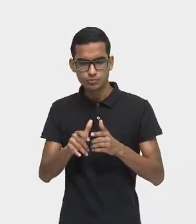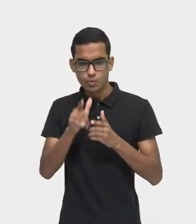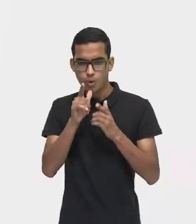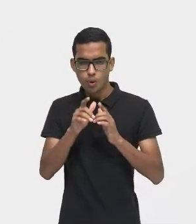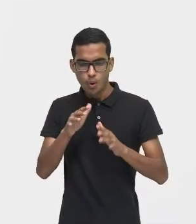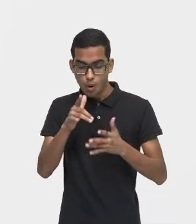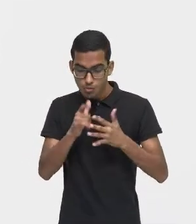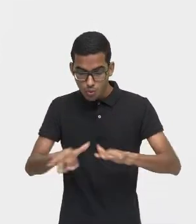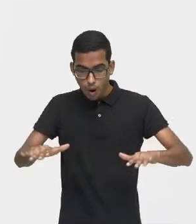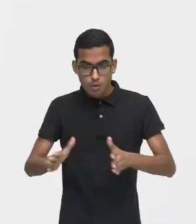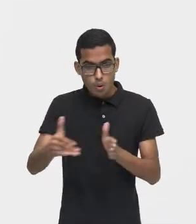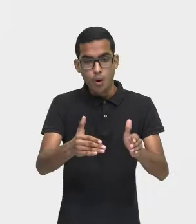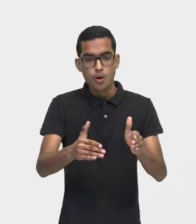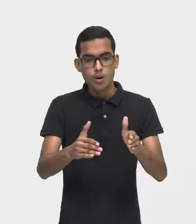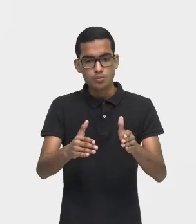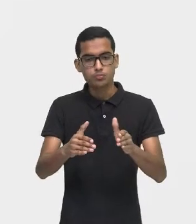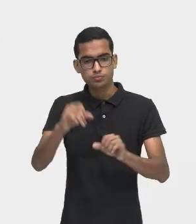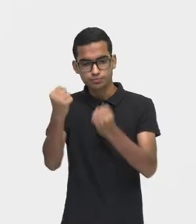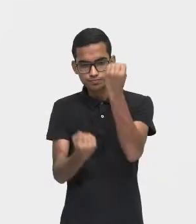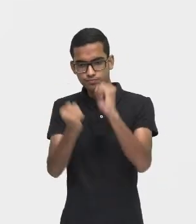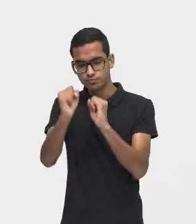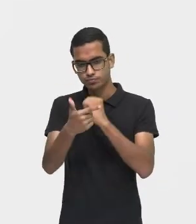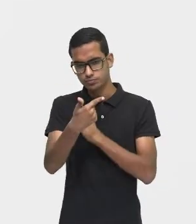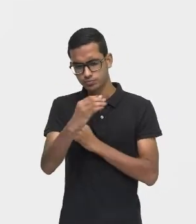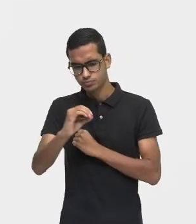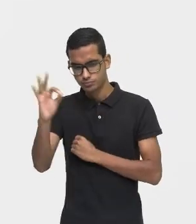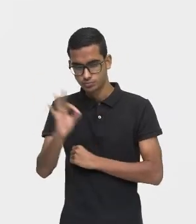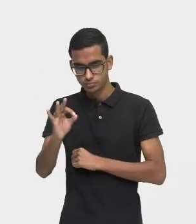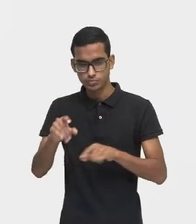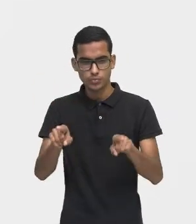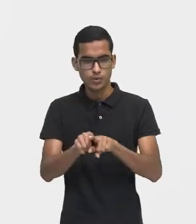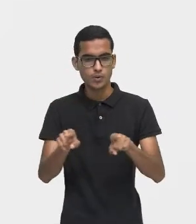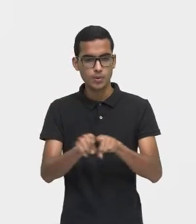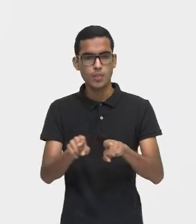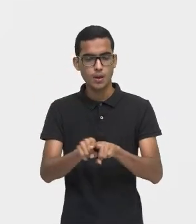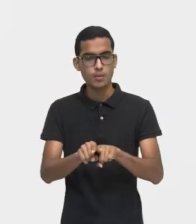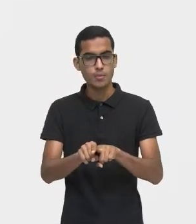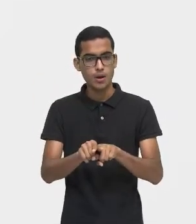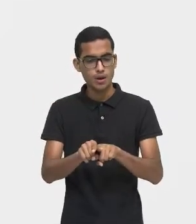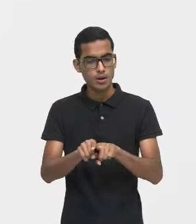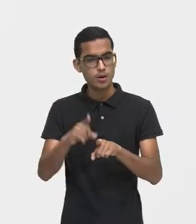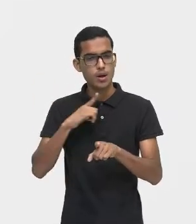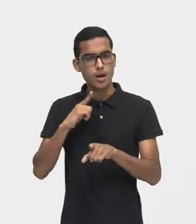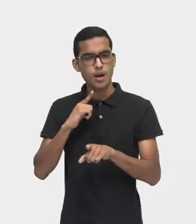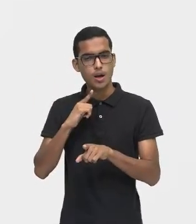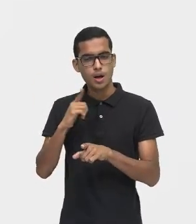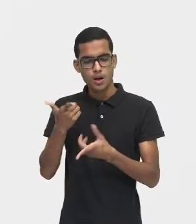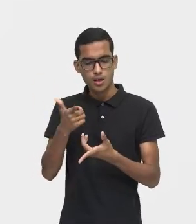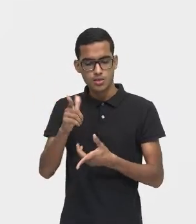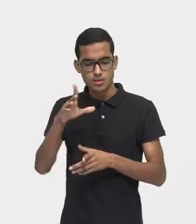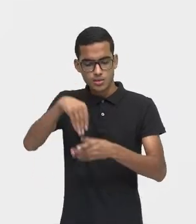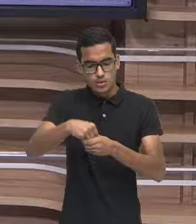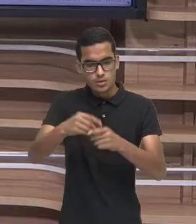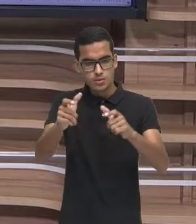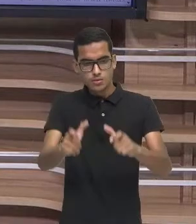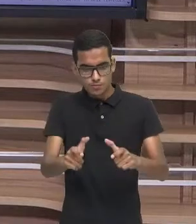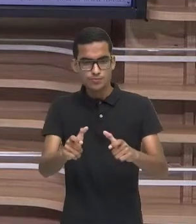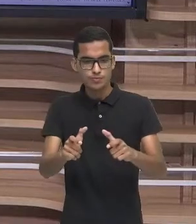com as indústrias, cerca de 20%, e o abastecimento das cidades de um modo geral, cerca